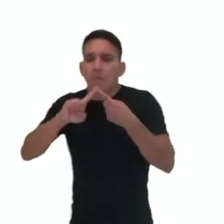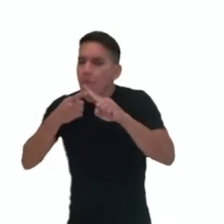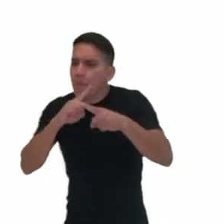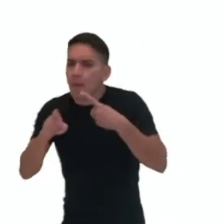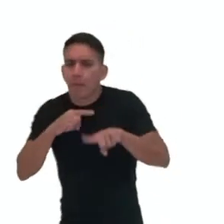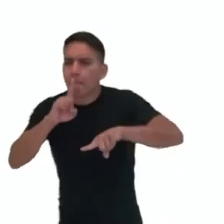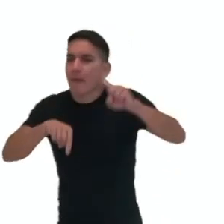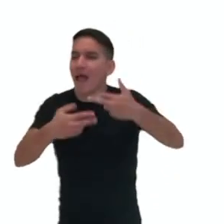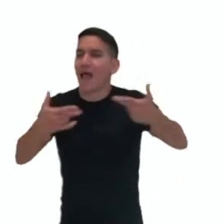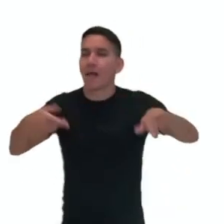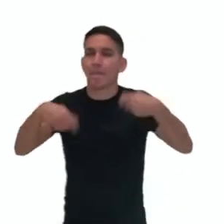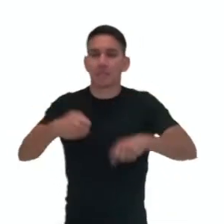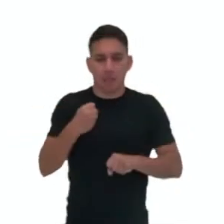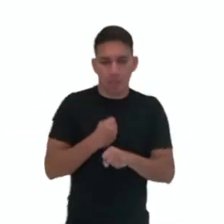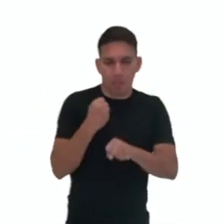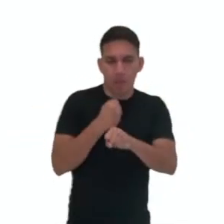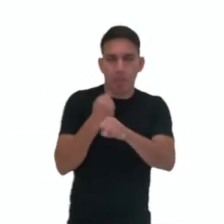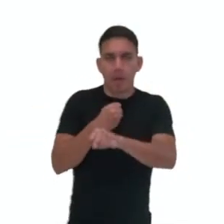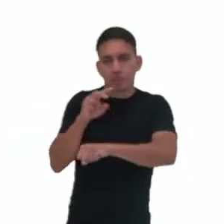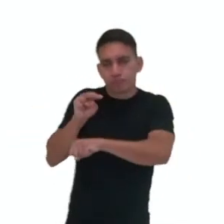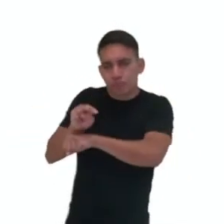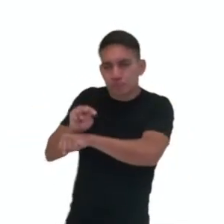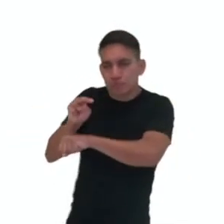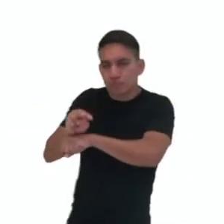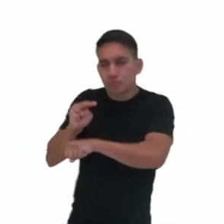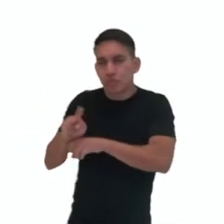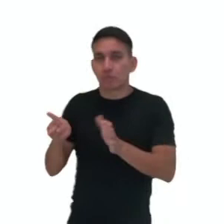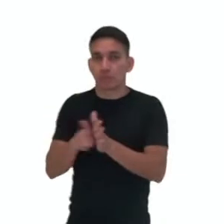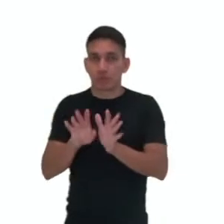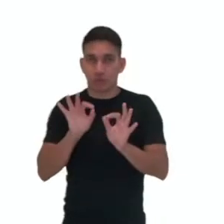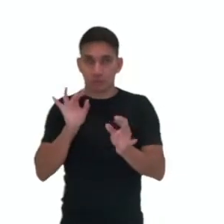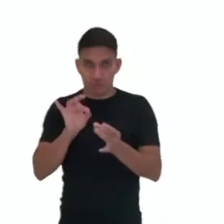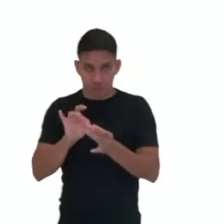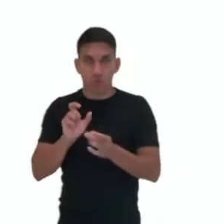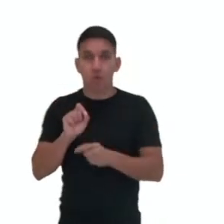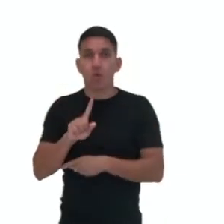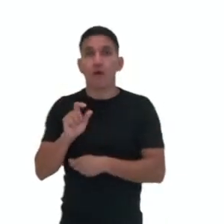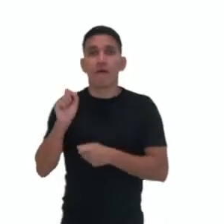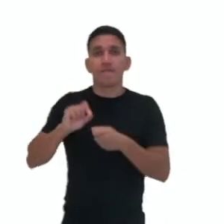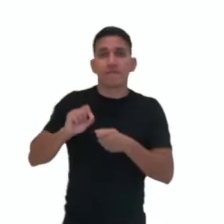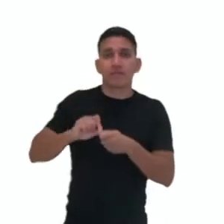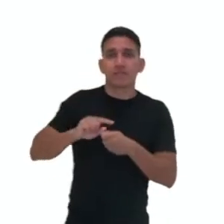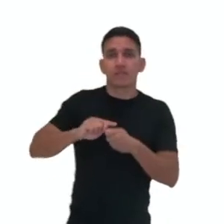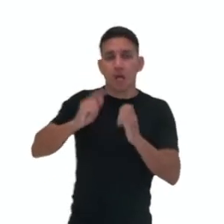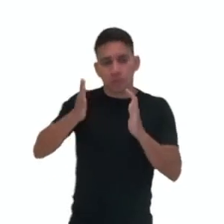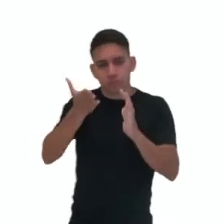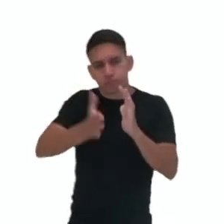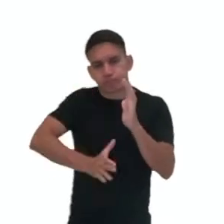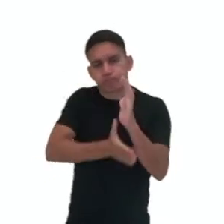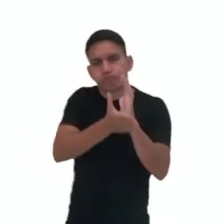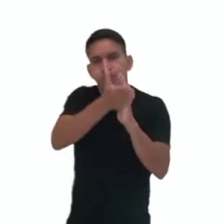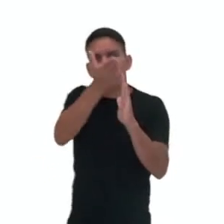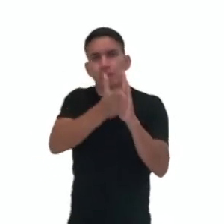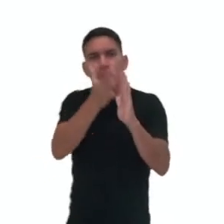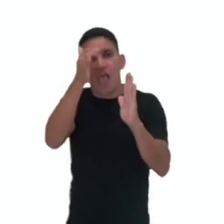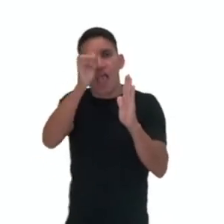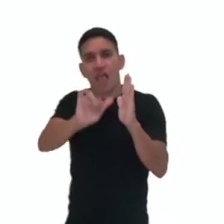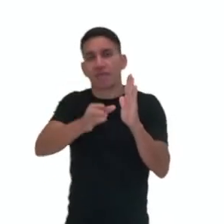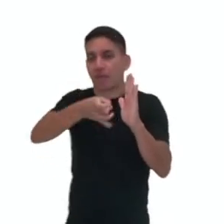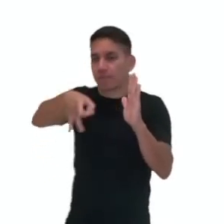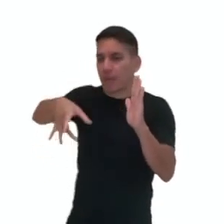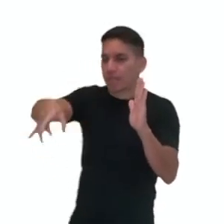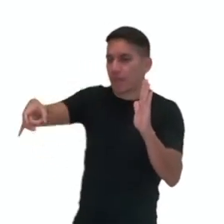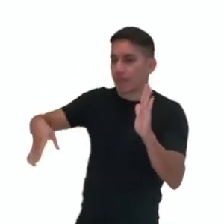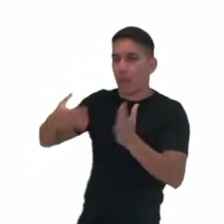para uma obra que está acompanhando. Para rebocar uma parte da obra e evitar desperdício de